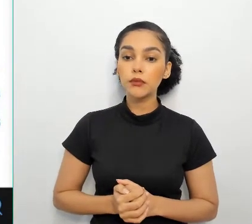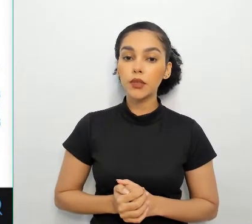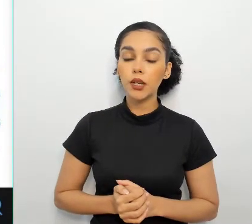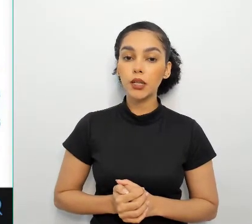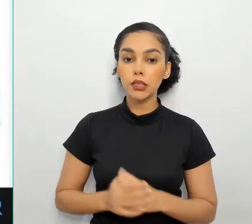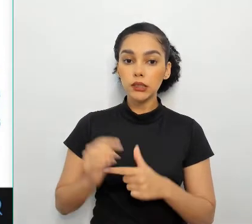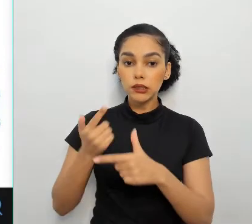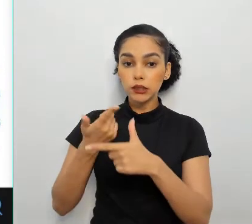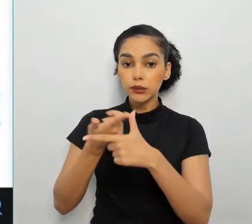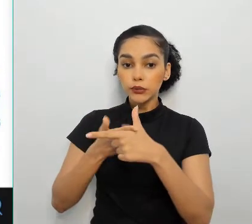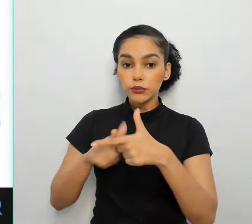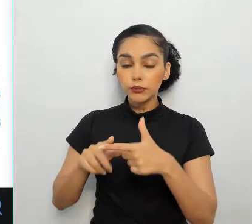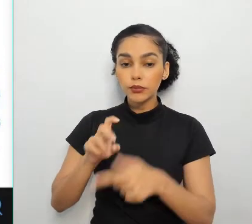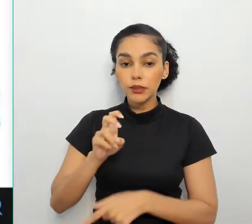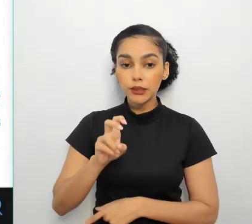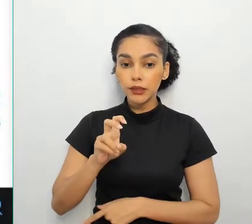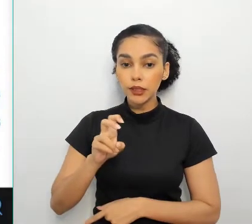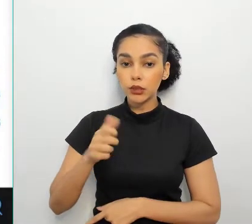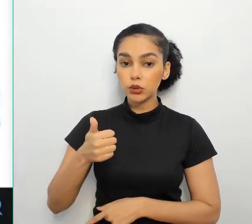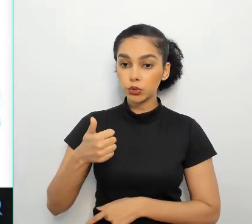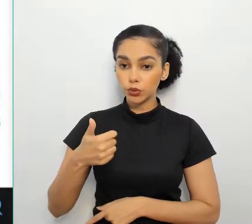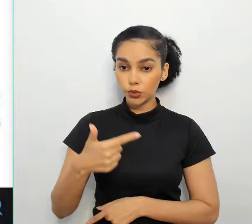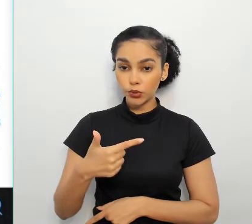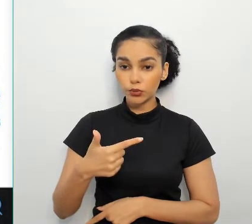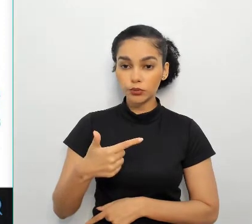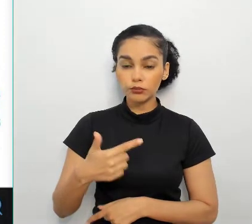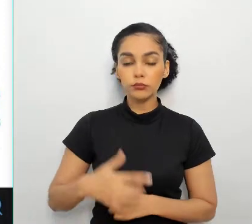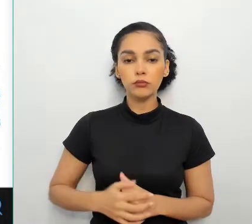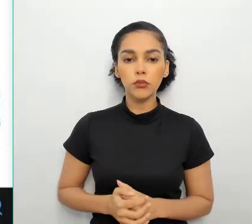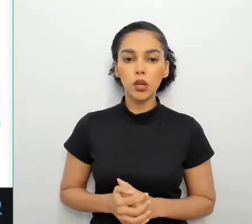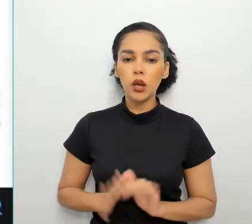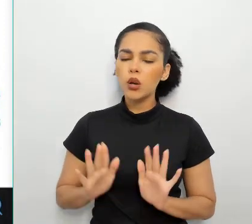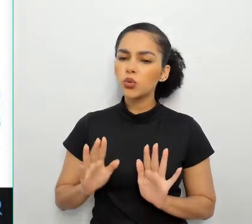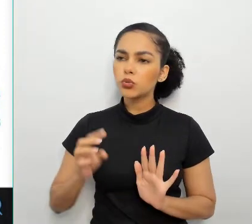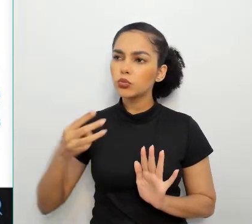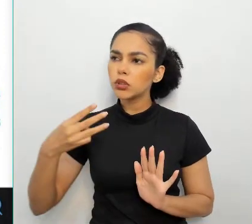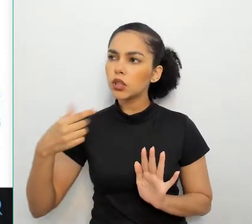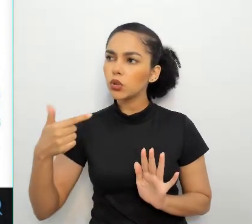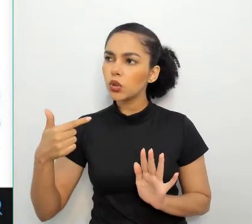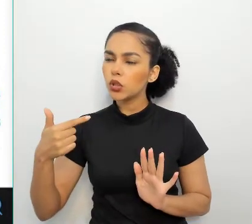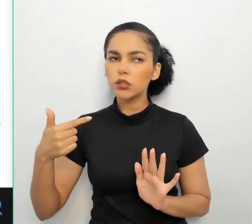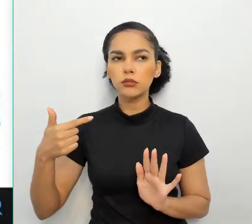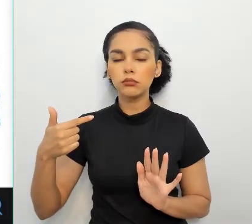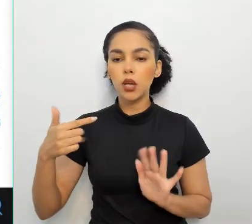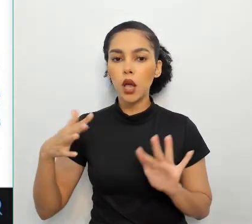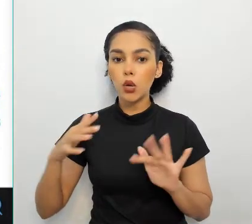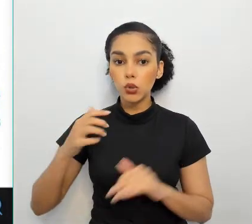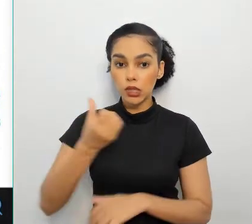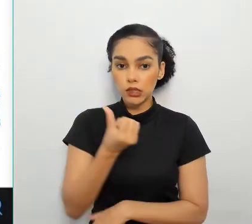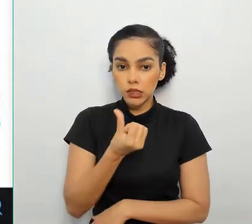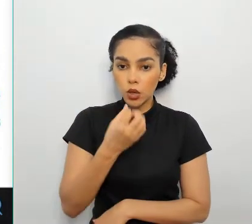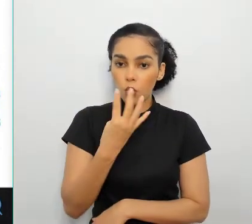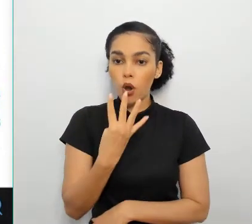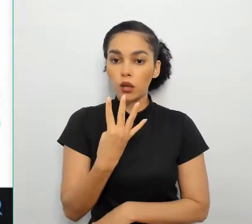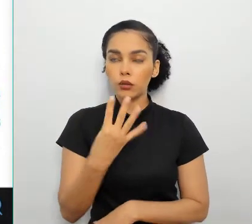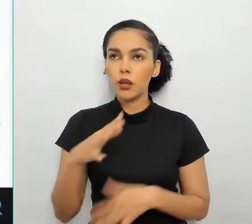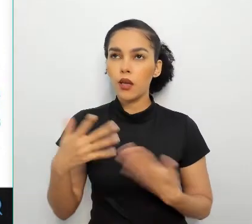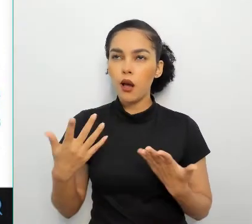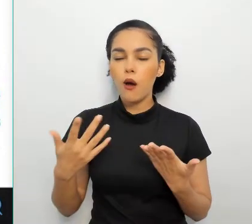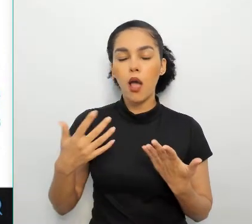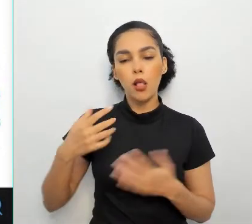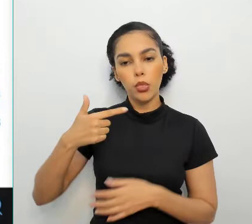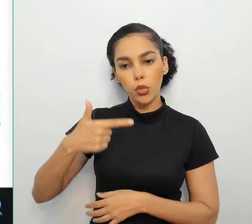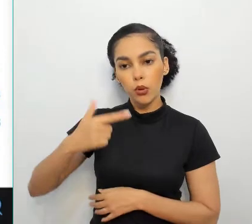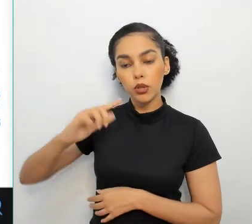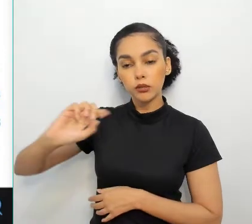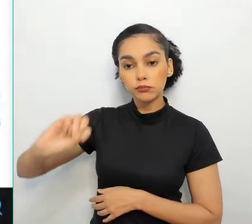dividido por 512, né? O 32 é 2 elevado a 5, então o 64 é o dobro. É o 2 elevado a 6. Então